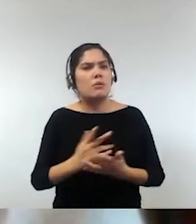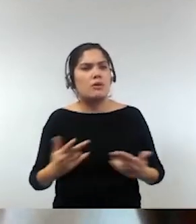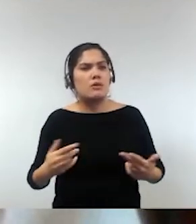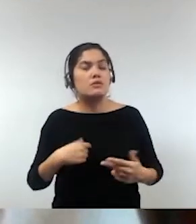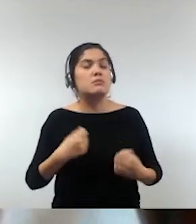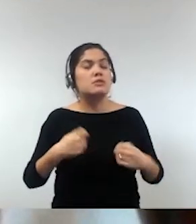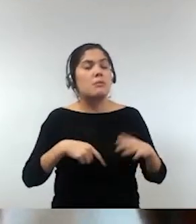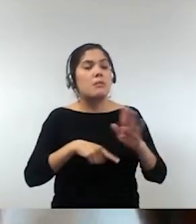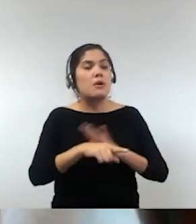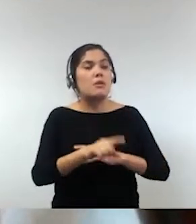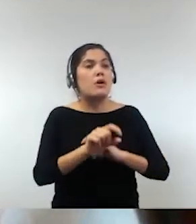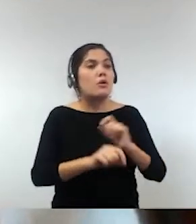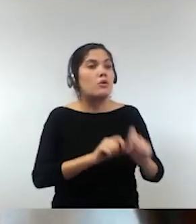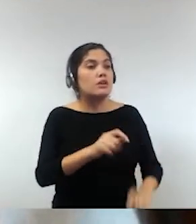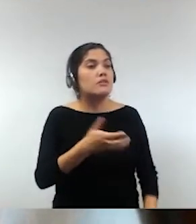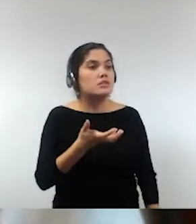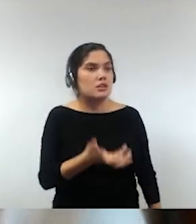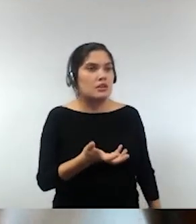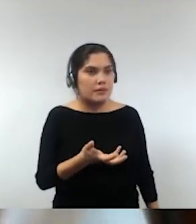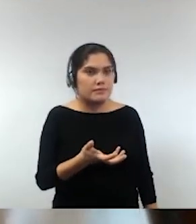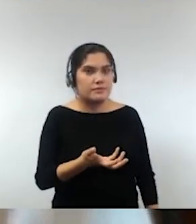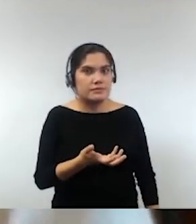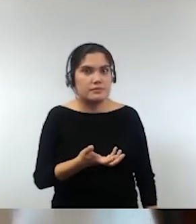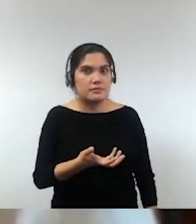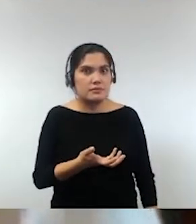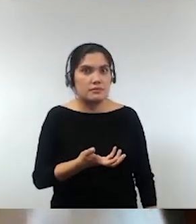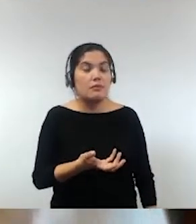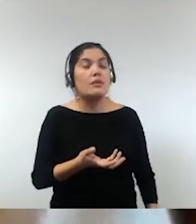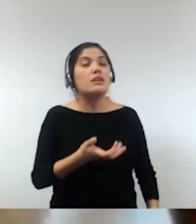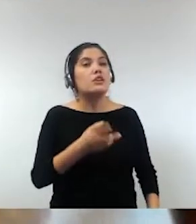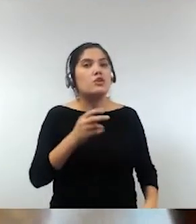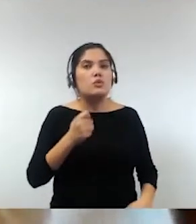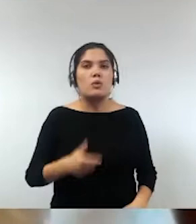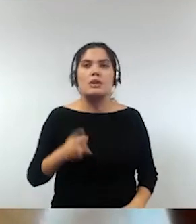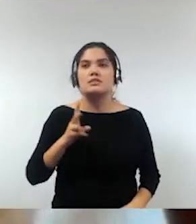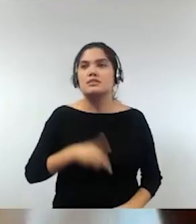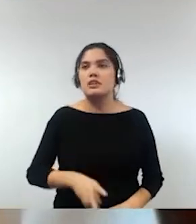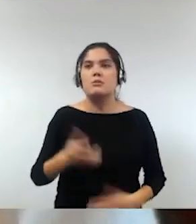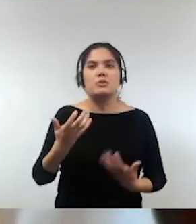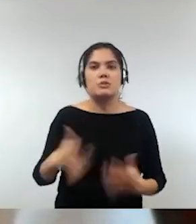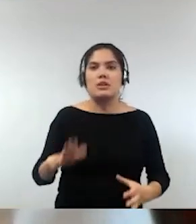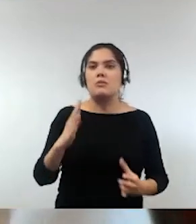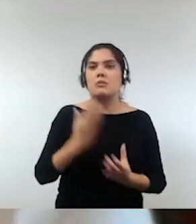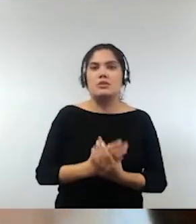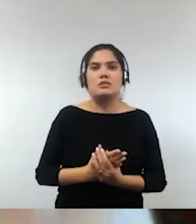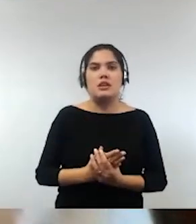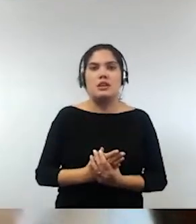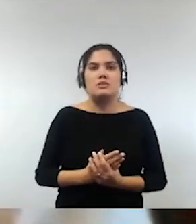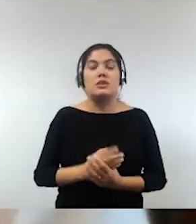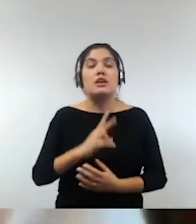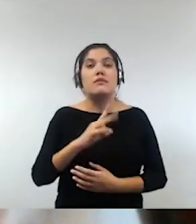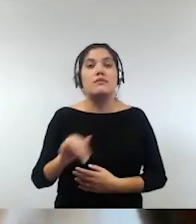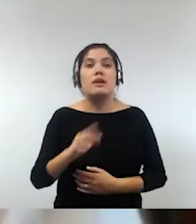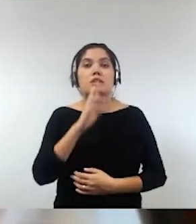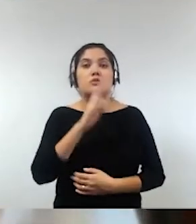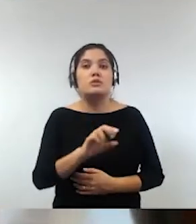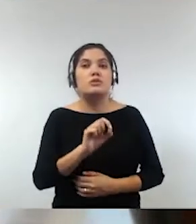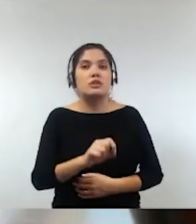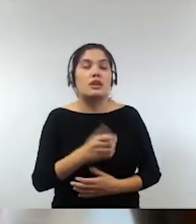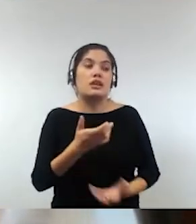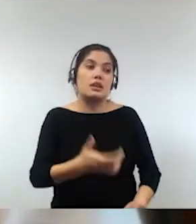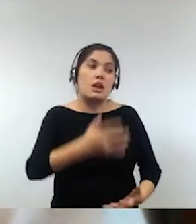tem que perguntar para ele o que ele quer. E quase sempre ele não quer um processo, ele vai falar que ele quer